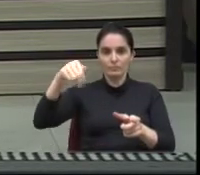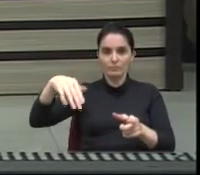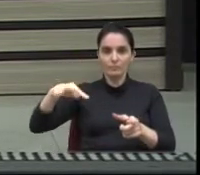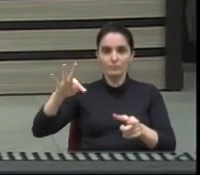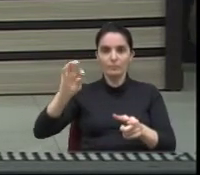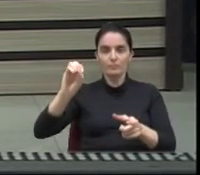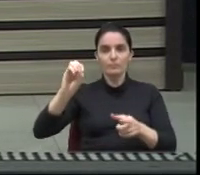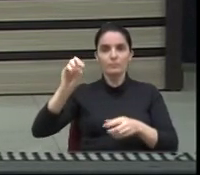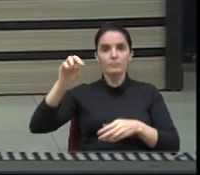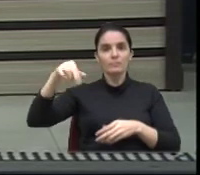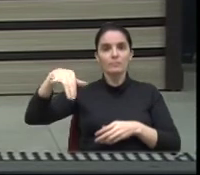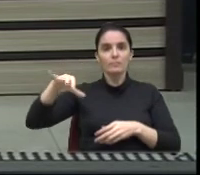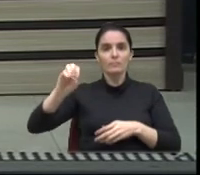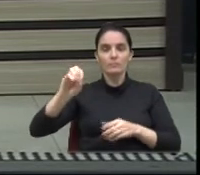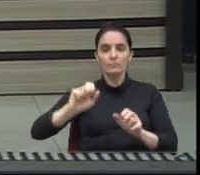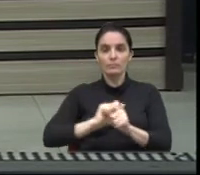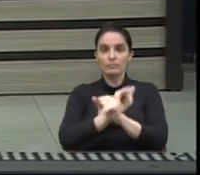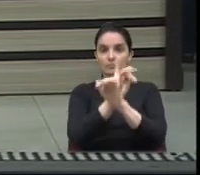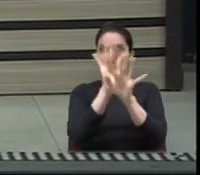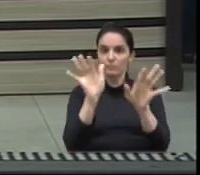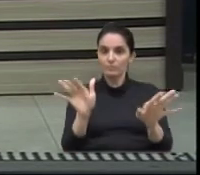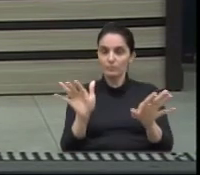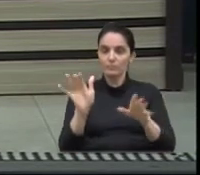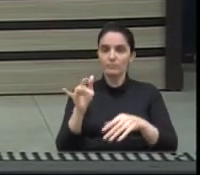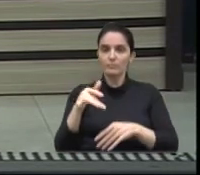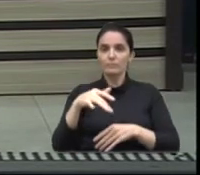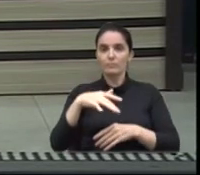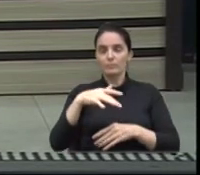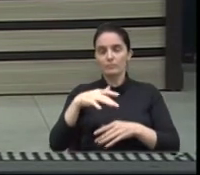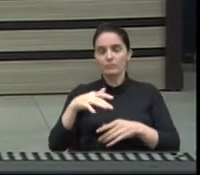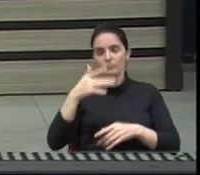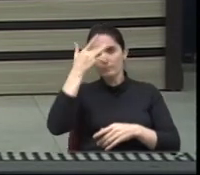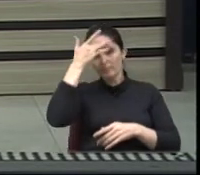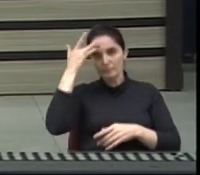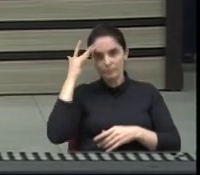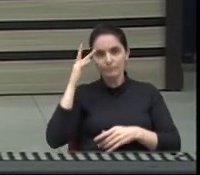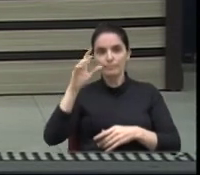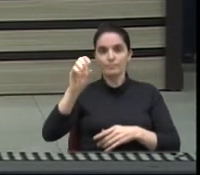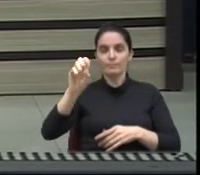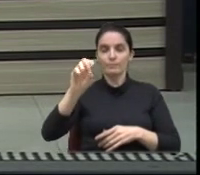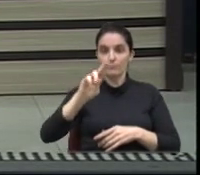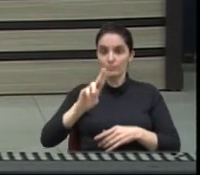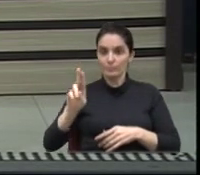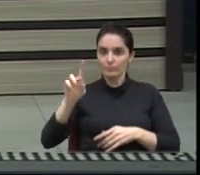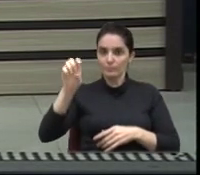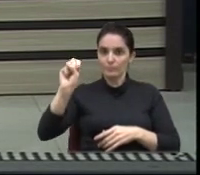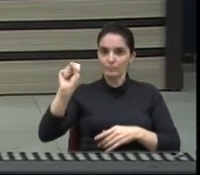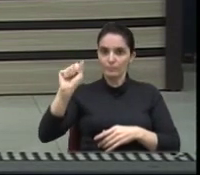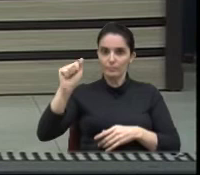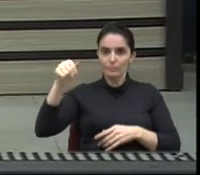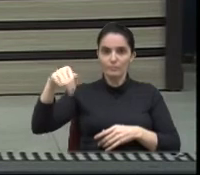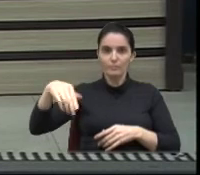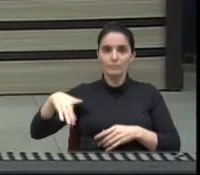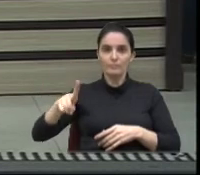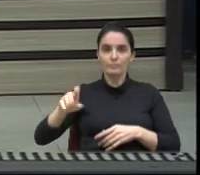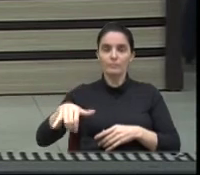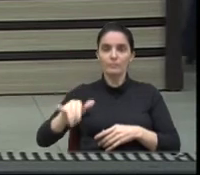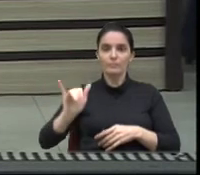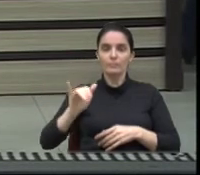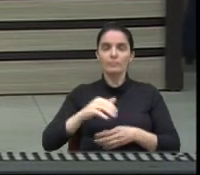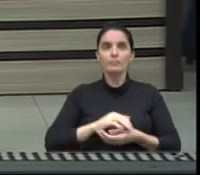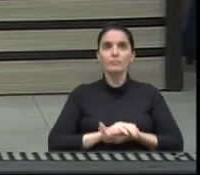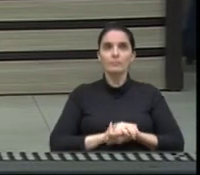Tucumantel, pelo esclarecimento do homicídio da estudante Sandy Andrade Santos. Vereador Wagner Barbosa.